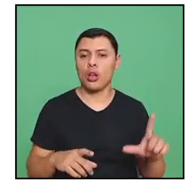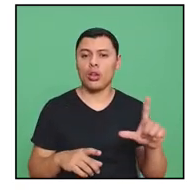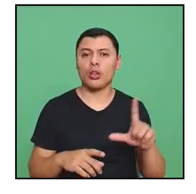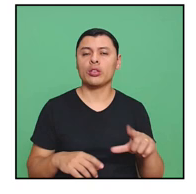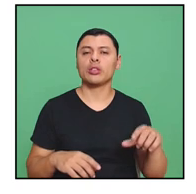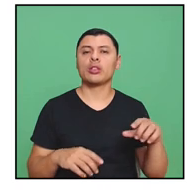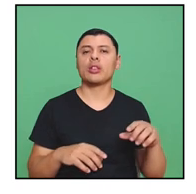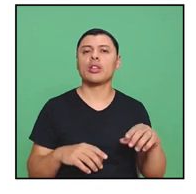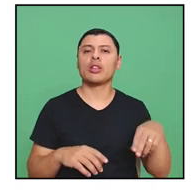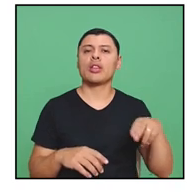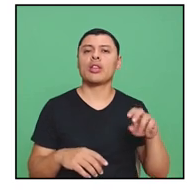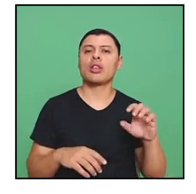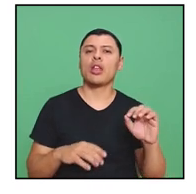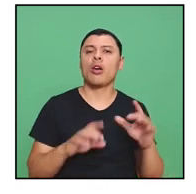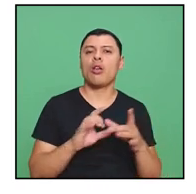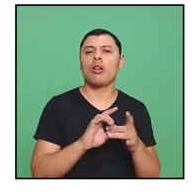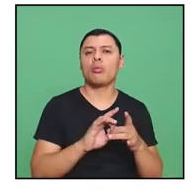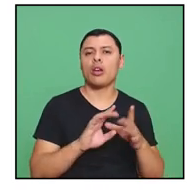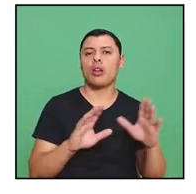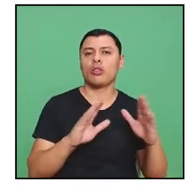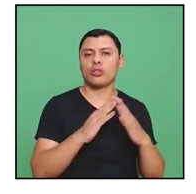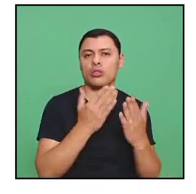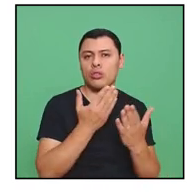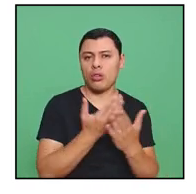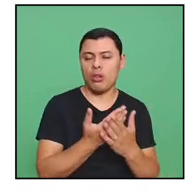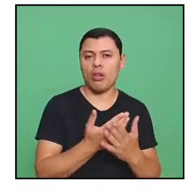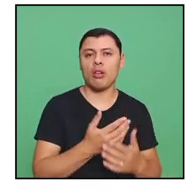neoliberal escola austríaca.